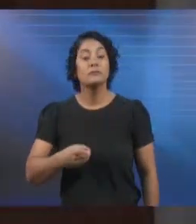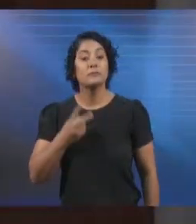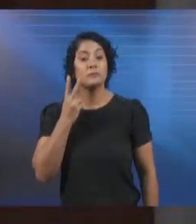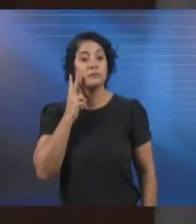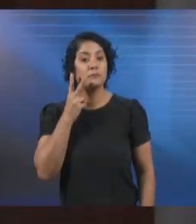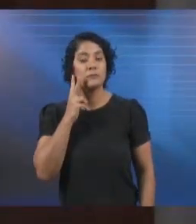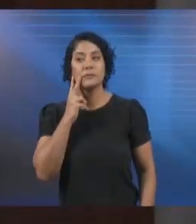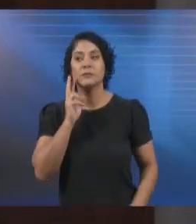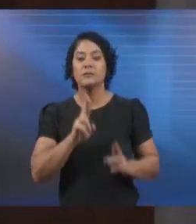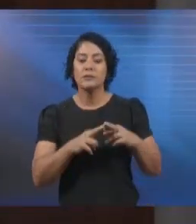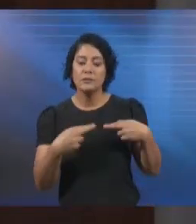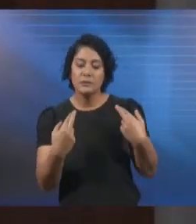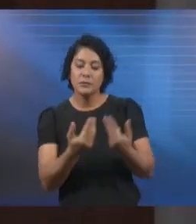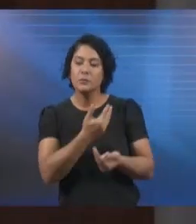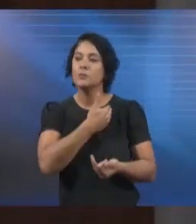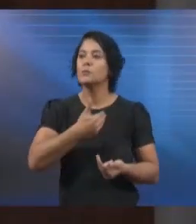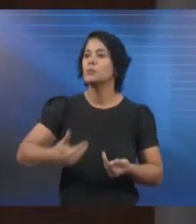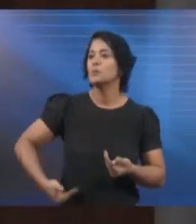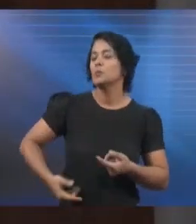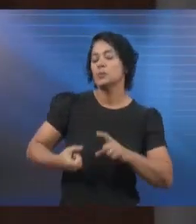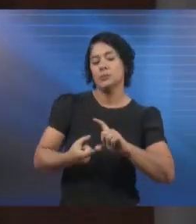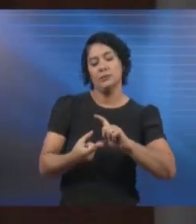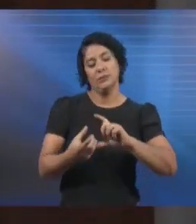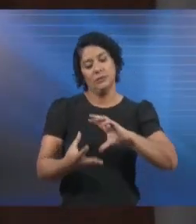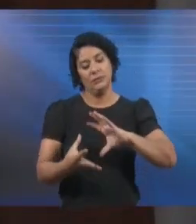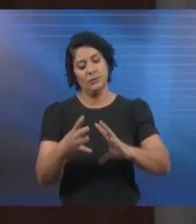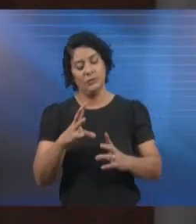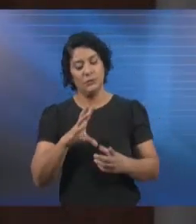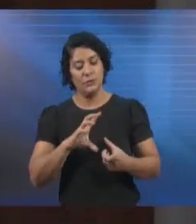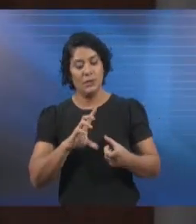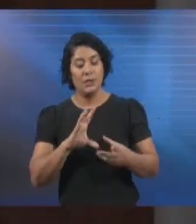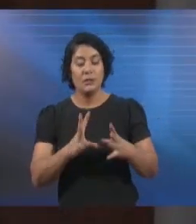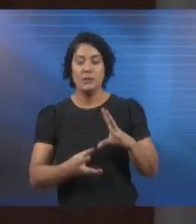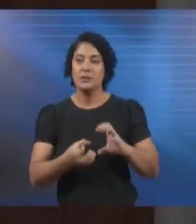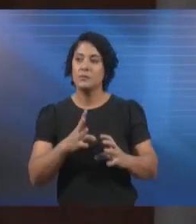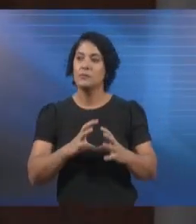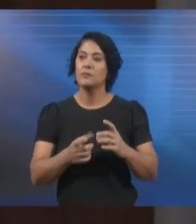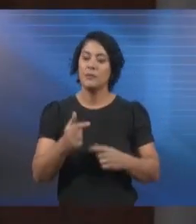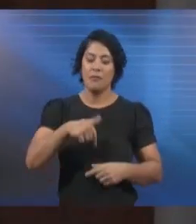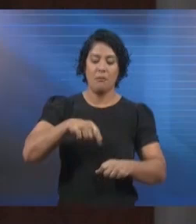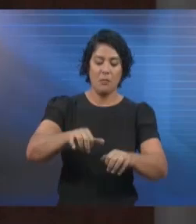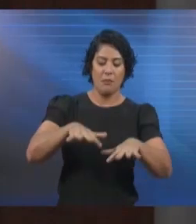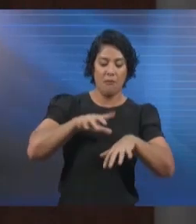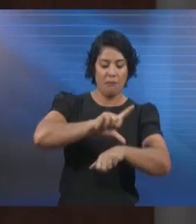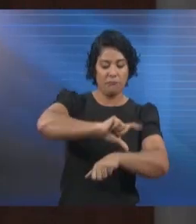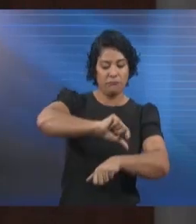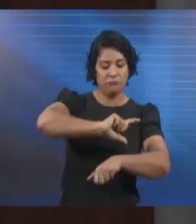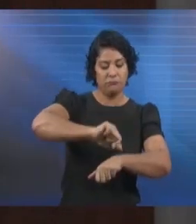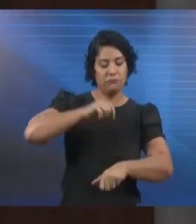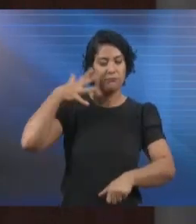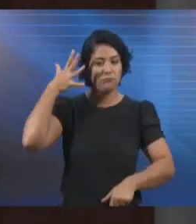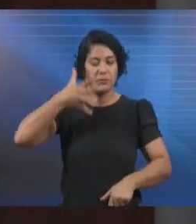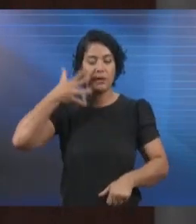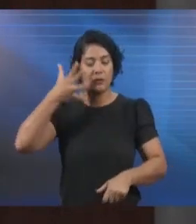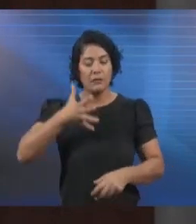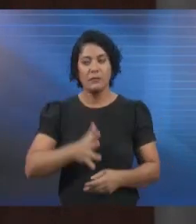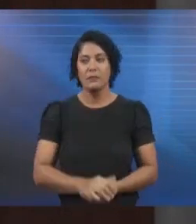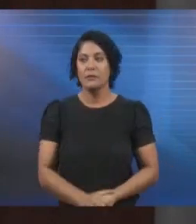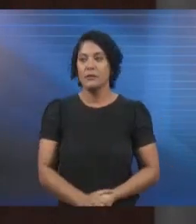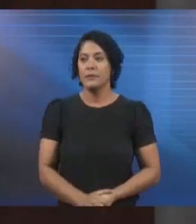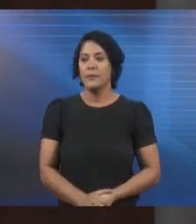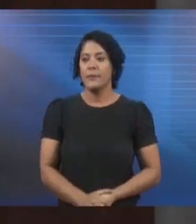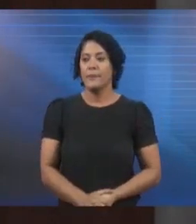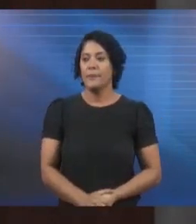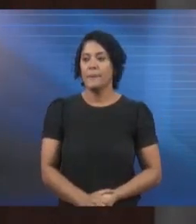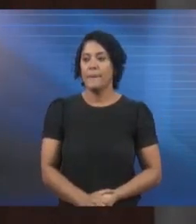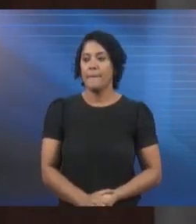fazer uma audiência pública alguma discussão para discutir esse tema vamos aqui no plenário estamos na hora dos oradores